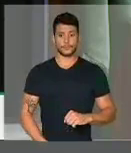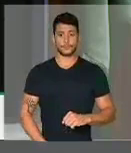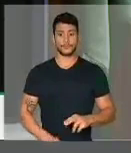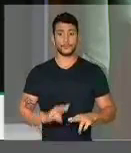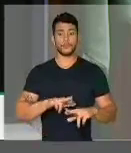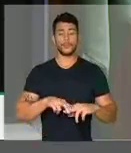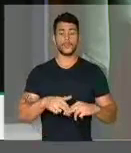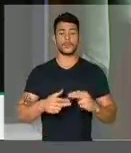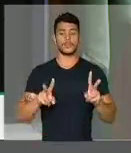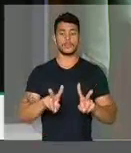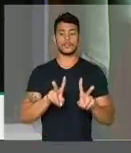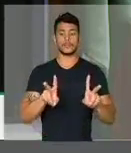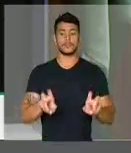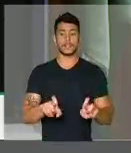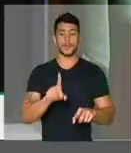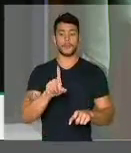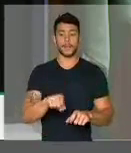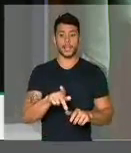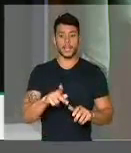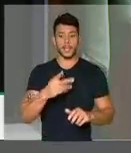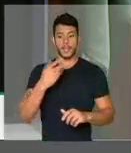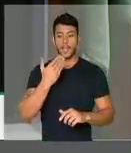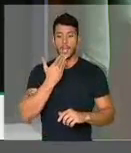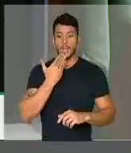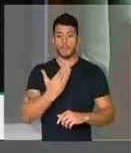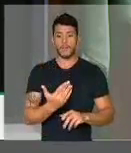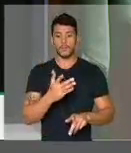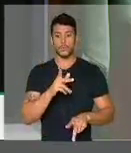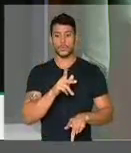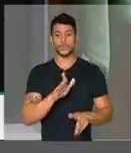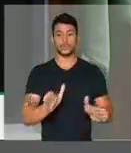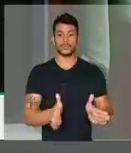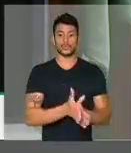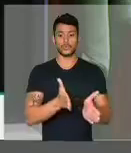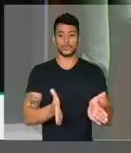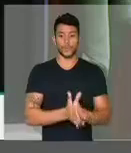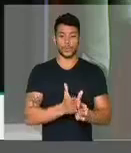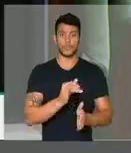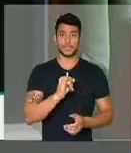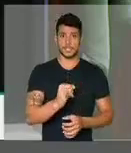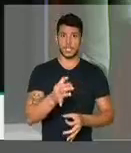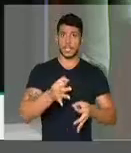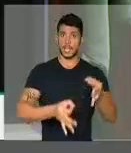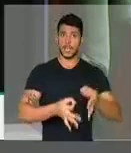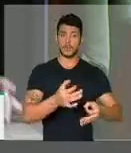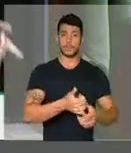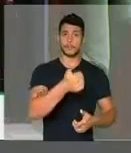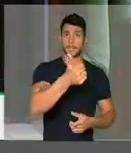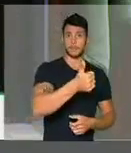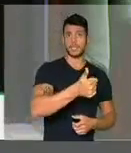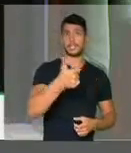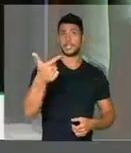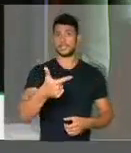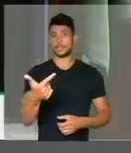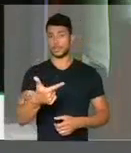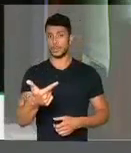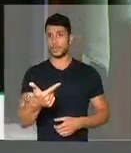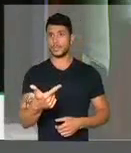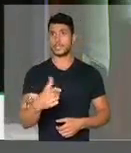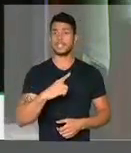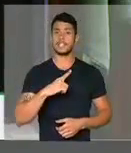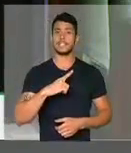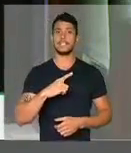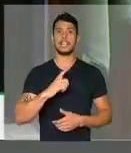diz respeito aos pobres desse país, quando a justiça de primeiro e segundo grau nos estados tem a